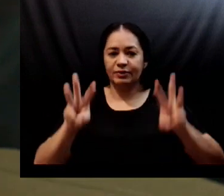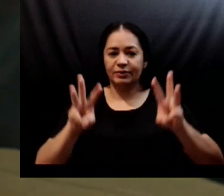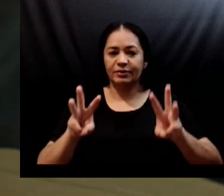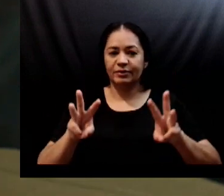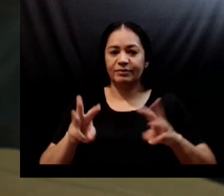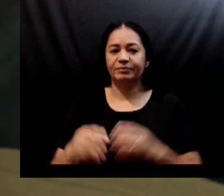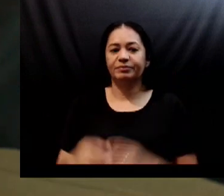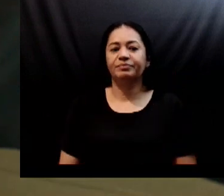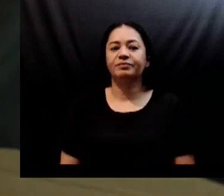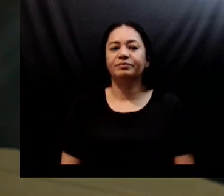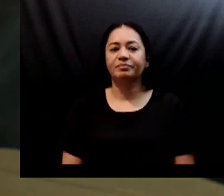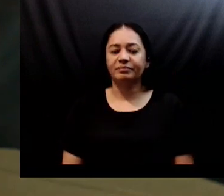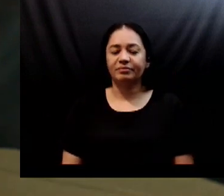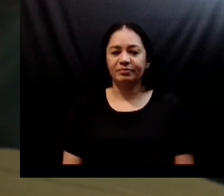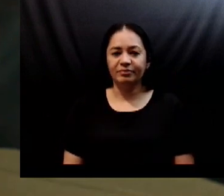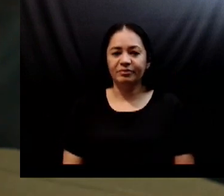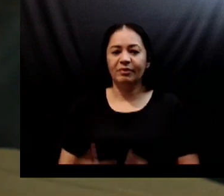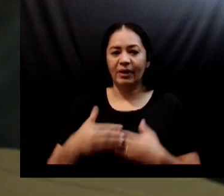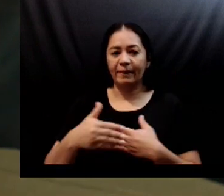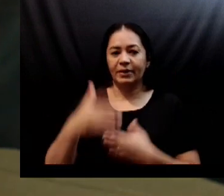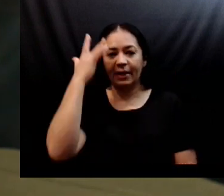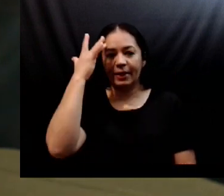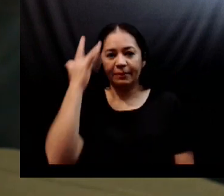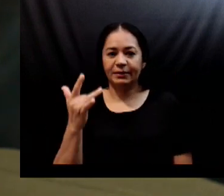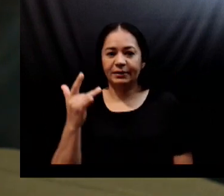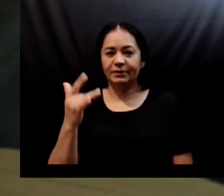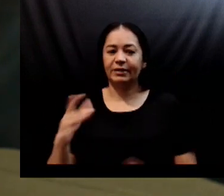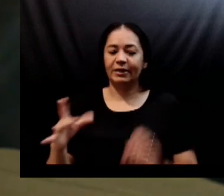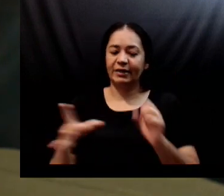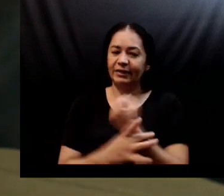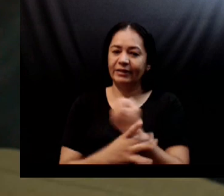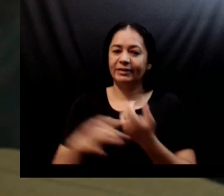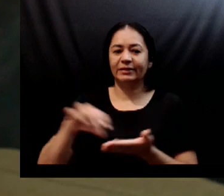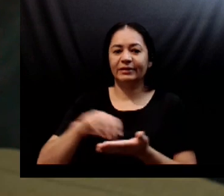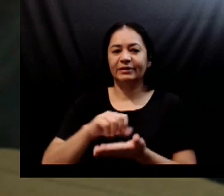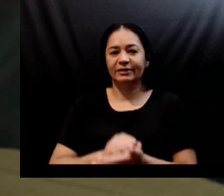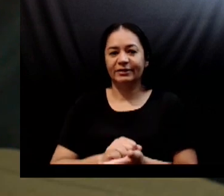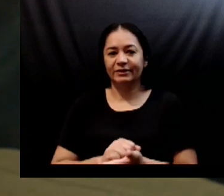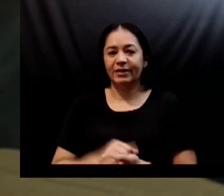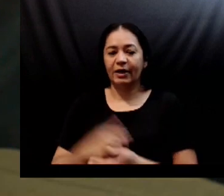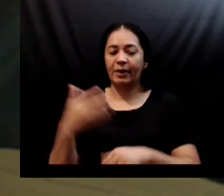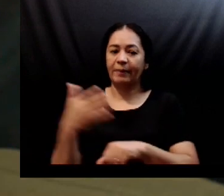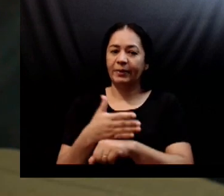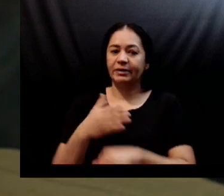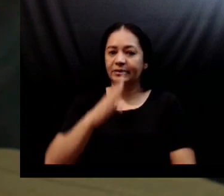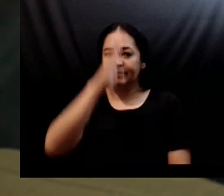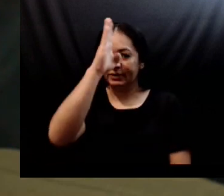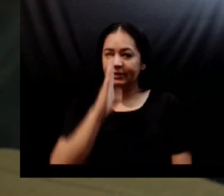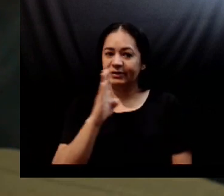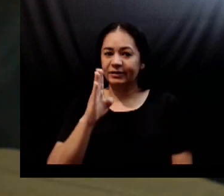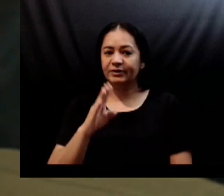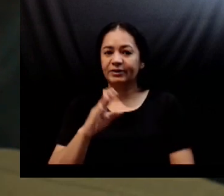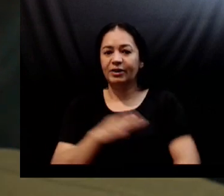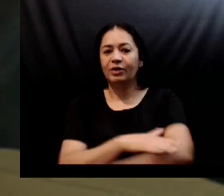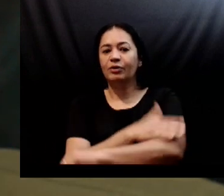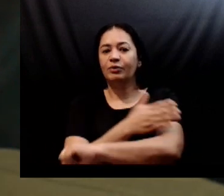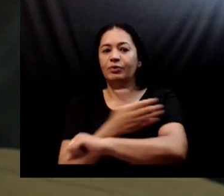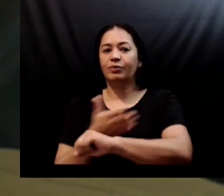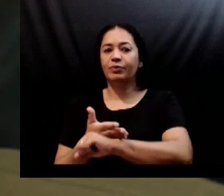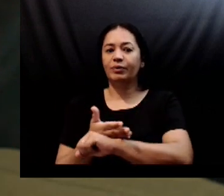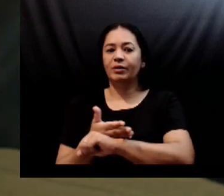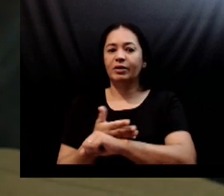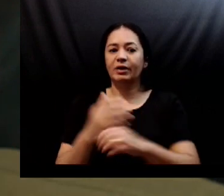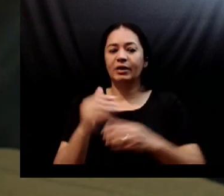campinas.sp.gov.br/turismo a partir de amanhã para garantir a inscrição. A participação é gratuita e durante o trajeto, conduzido por um guia de